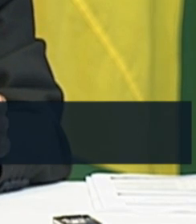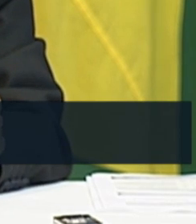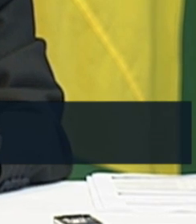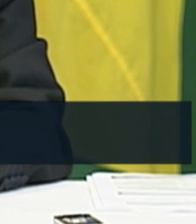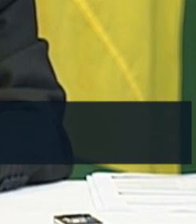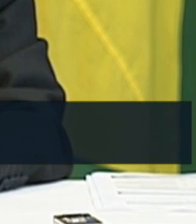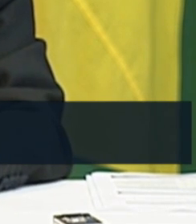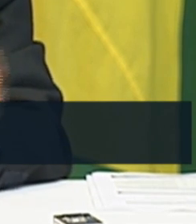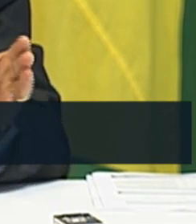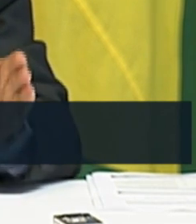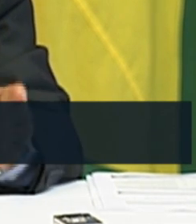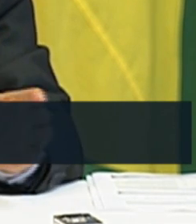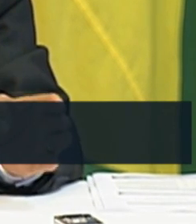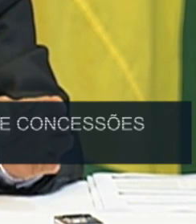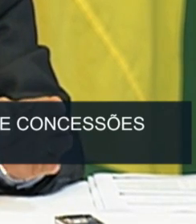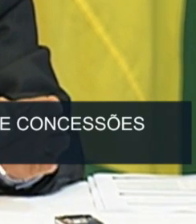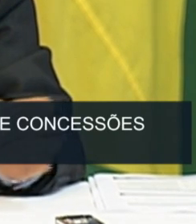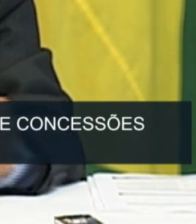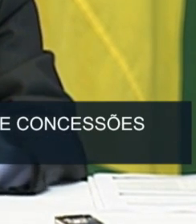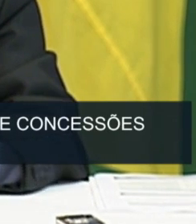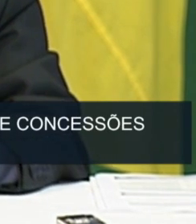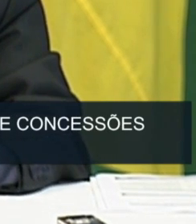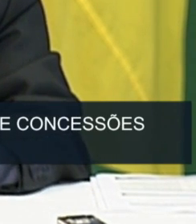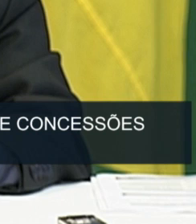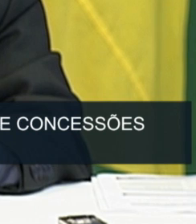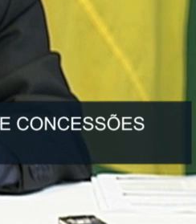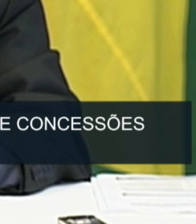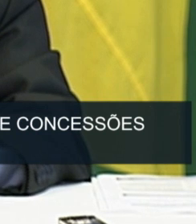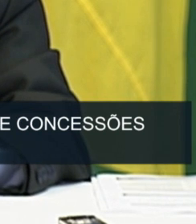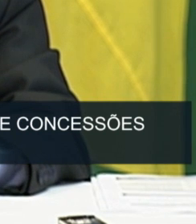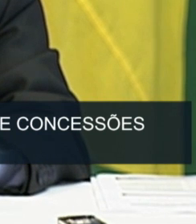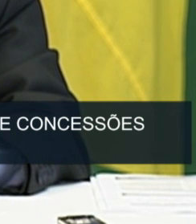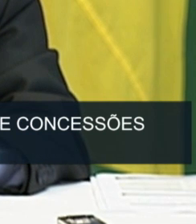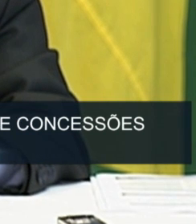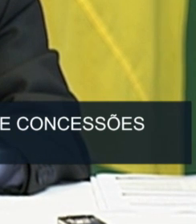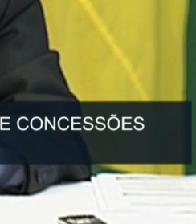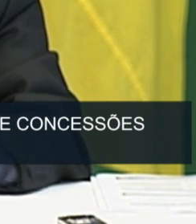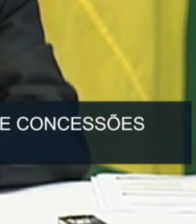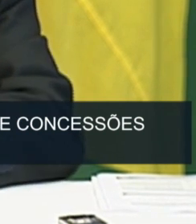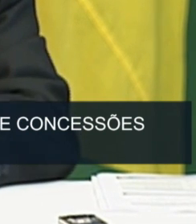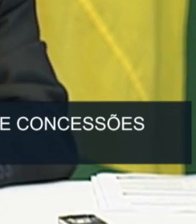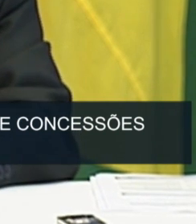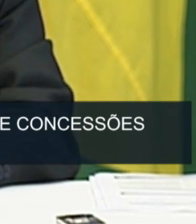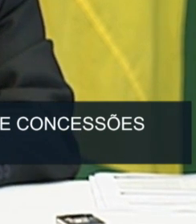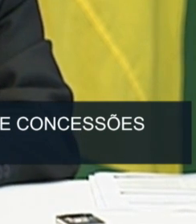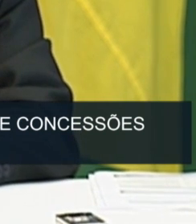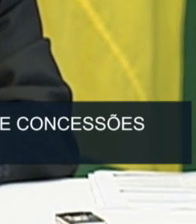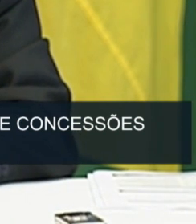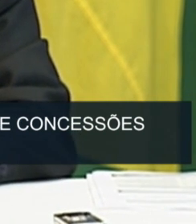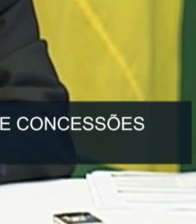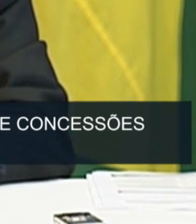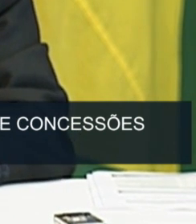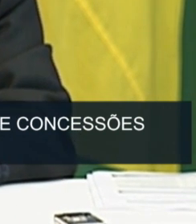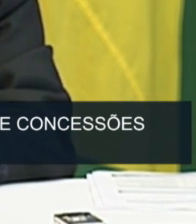e também investimentos que serão realizados num Prazo Curto por